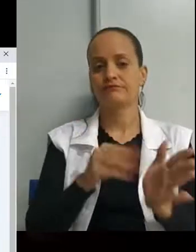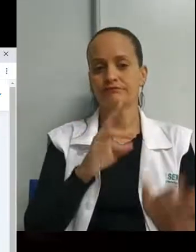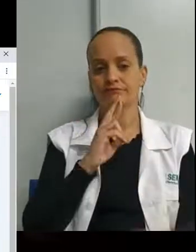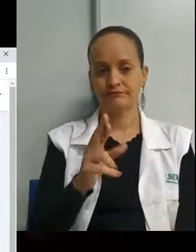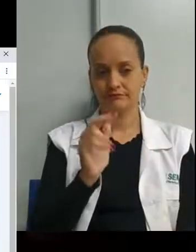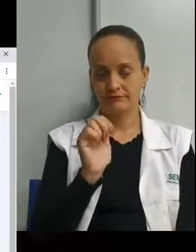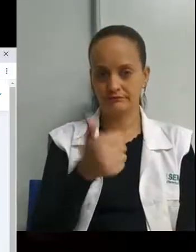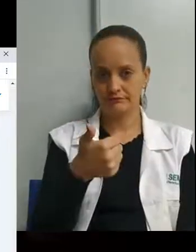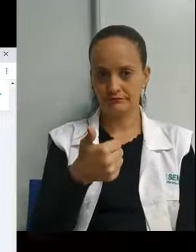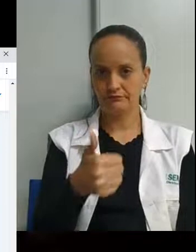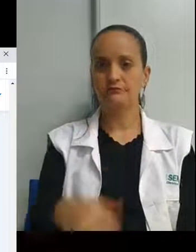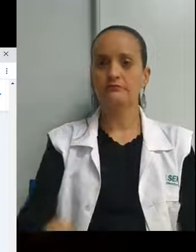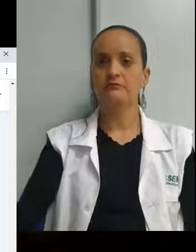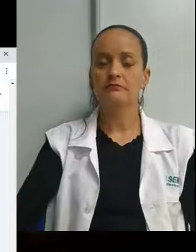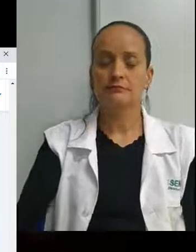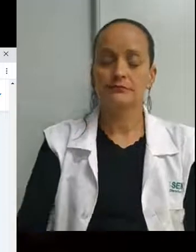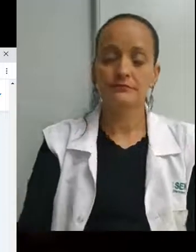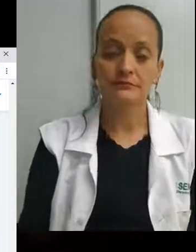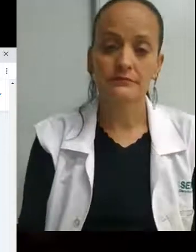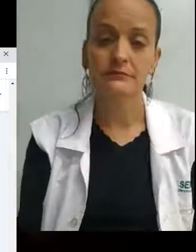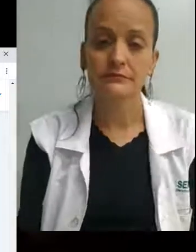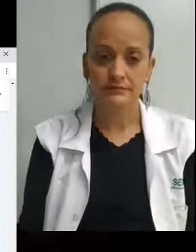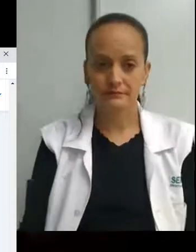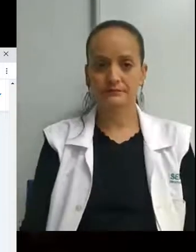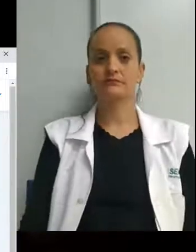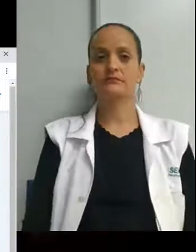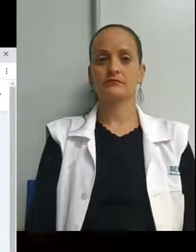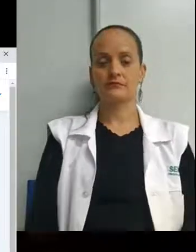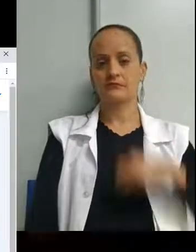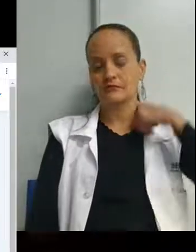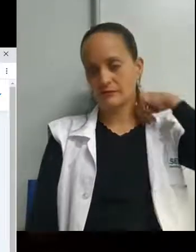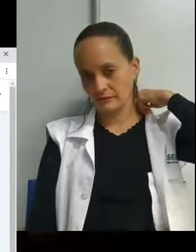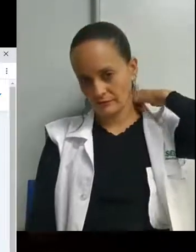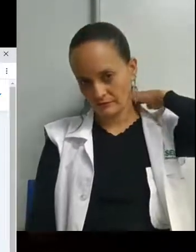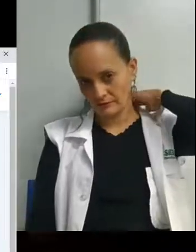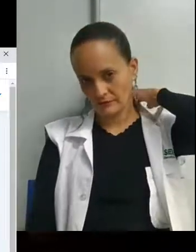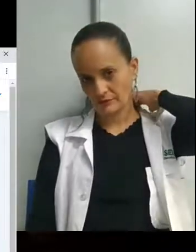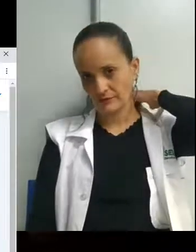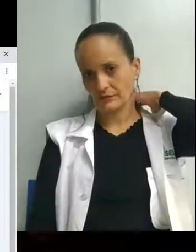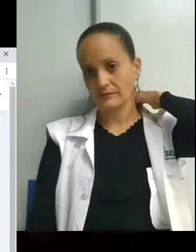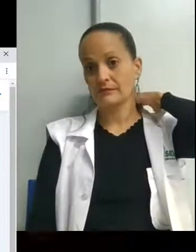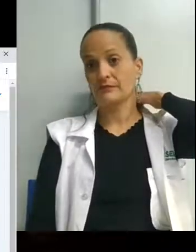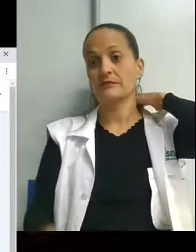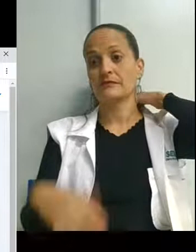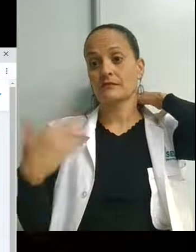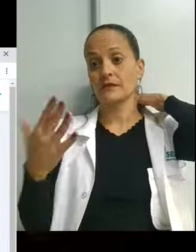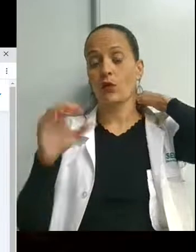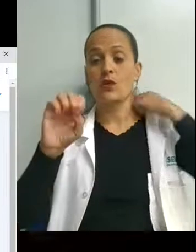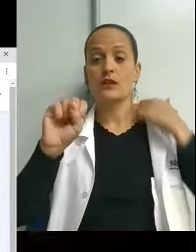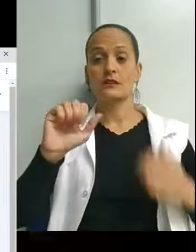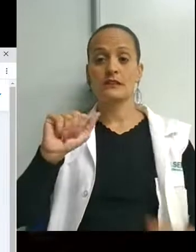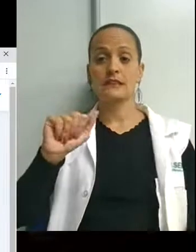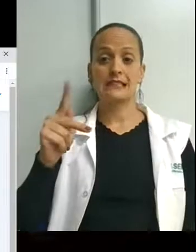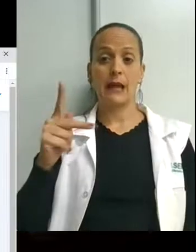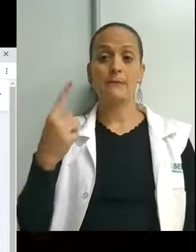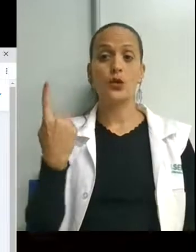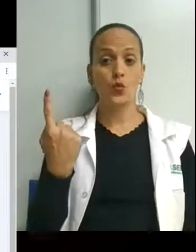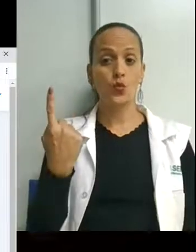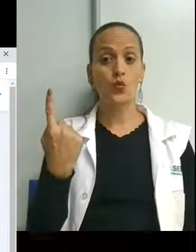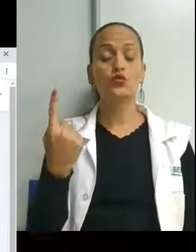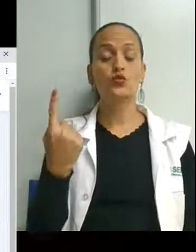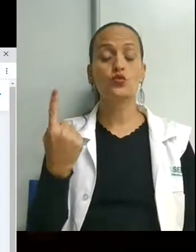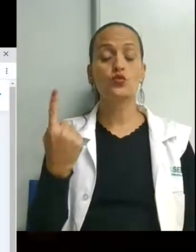bem? Com relação às outras SAPs, né? Vamos ver aqui, ó. A SAP 1, até agora 8 pessoas só enviaram. Falta 3